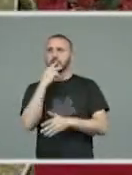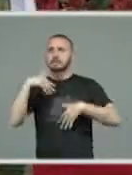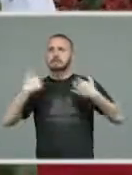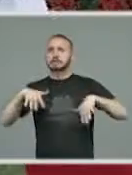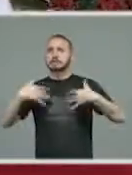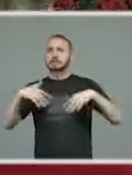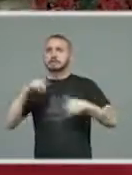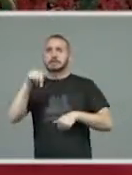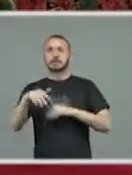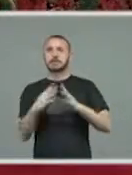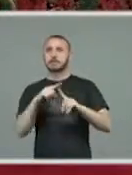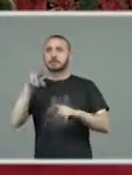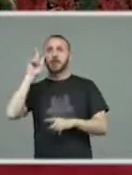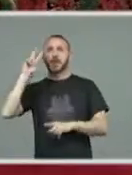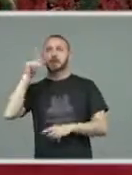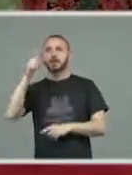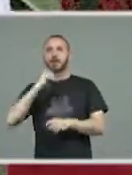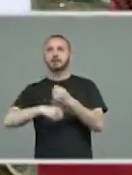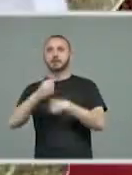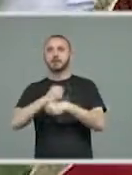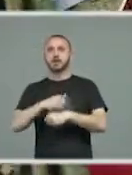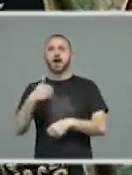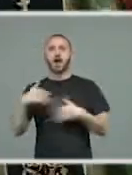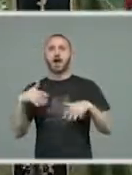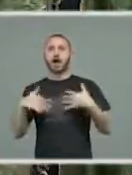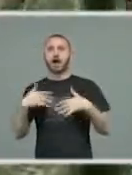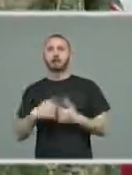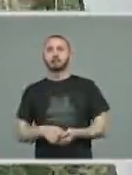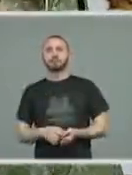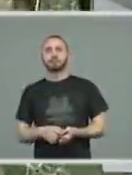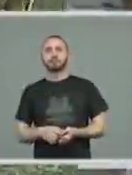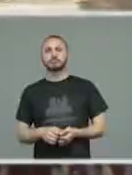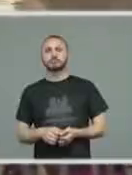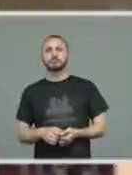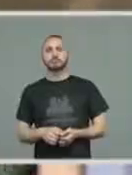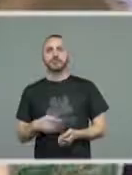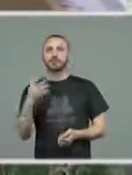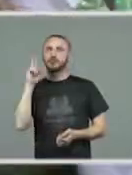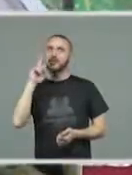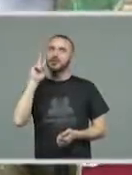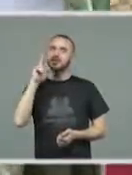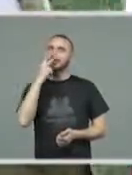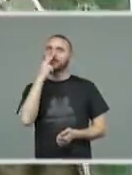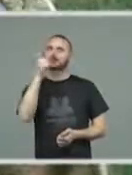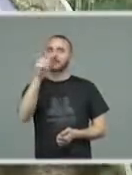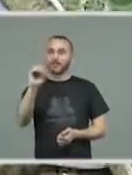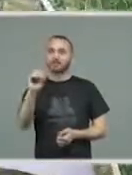nesse santuário. Há quem diga que é a 11ª, ainda vou no livro Tomo para tirar a dúvida. Mas eu acho que é a